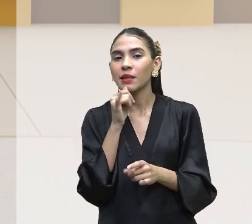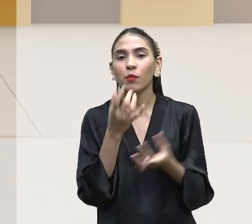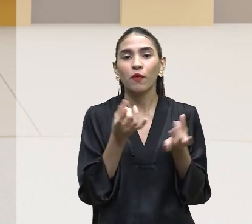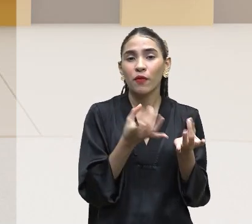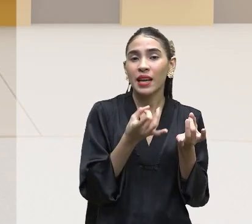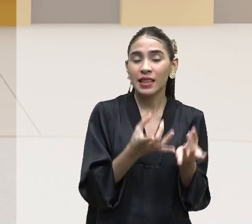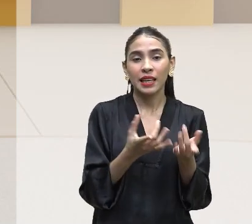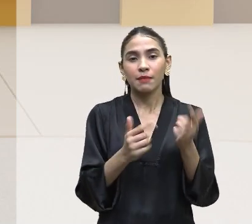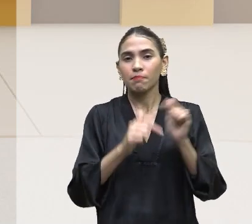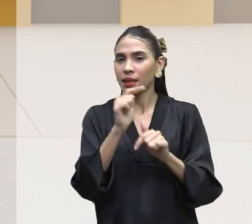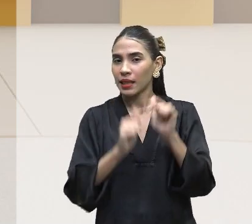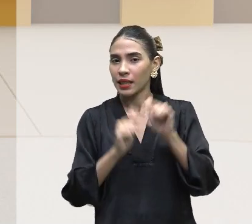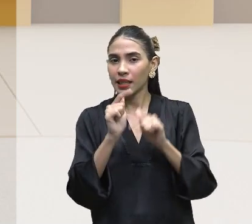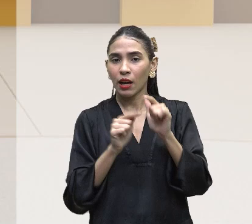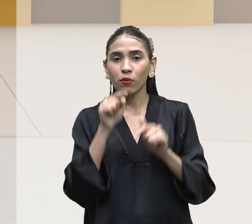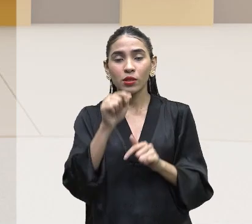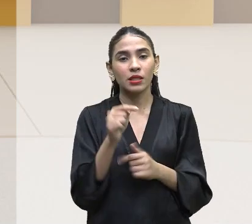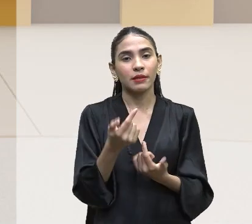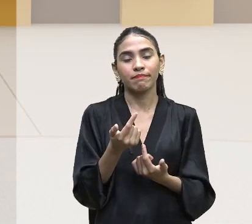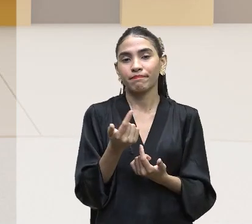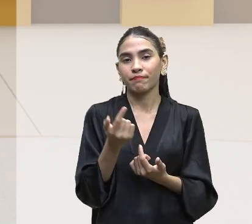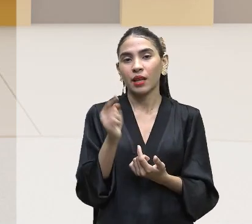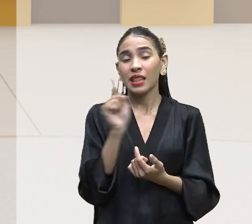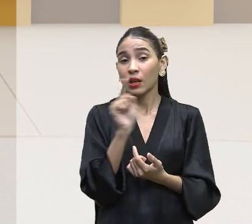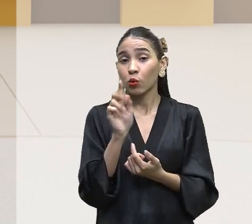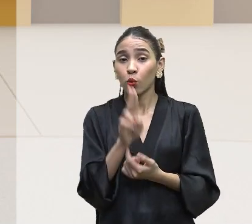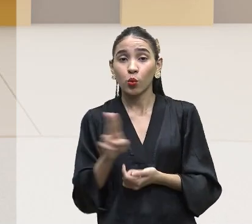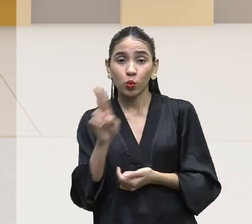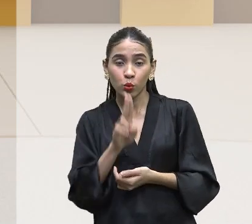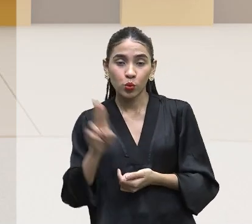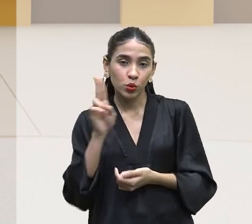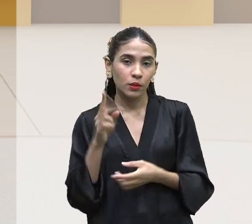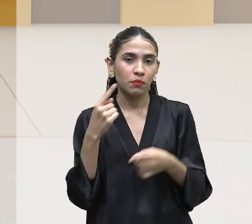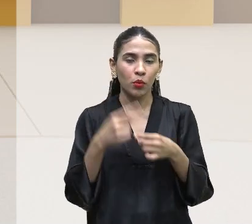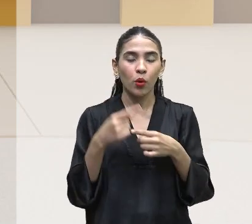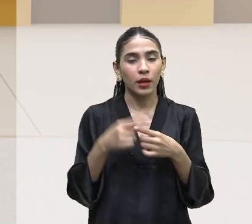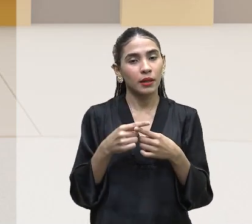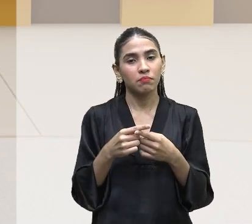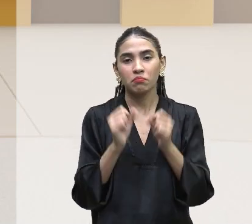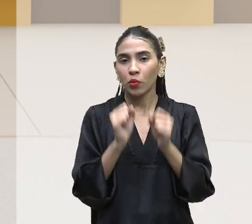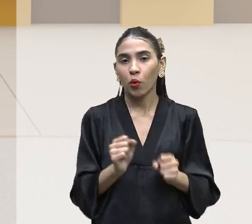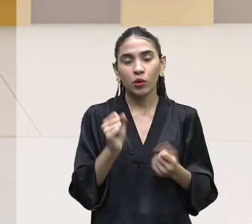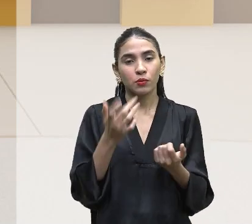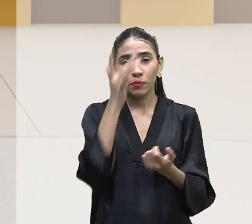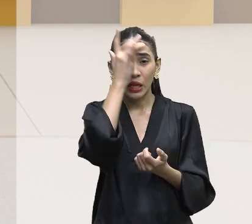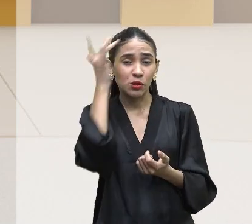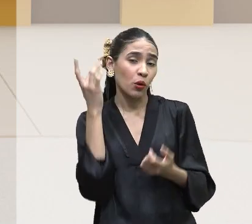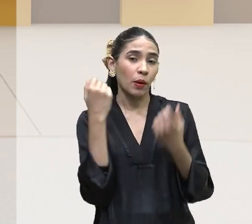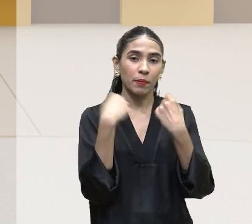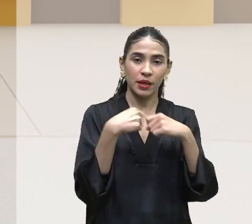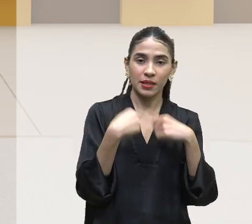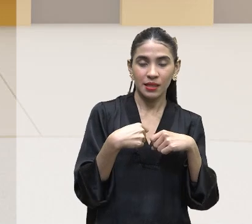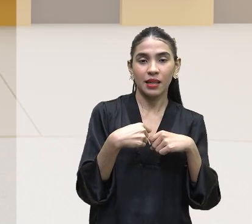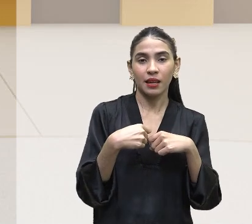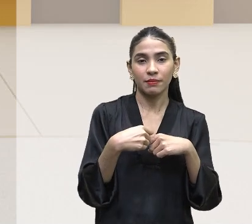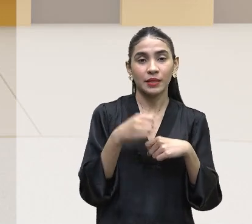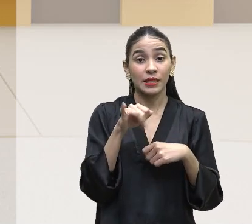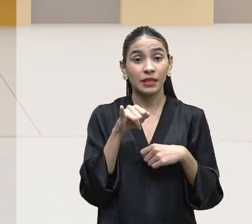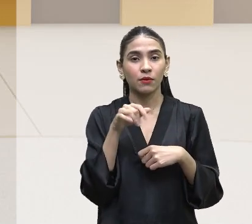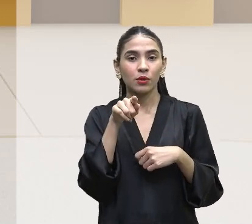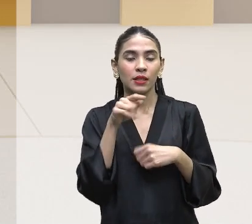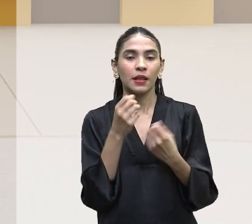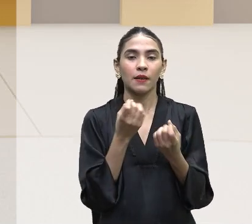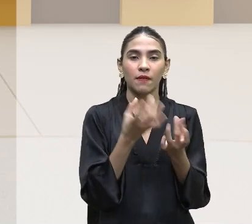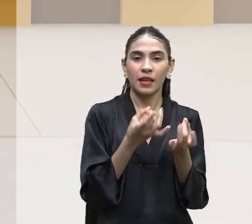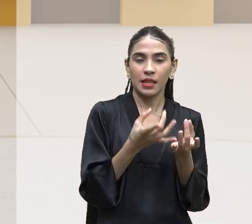tem lá em casa, que você não usa, porque com certeza alguém vai precisar daquele item que está parado aí na sua casa.